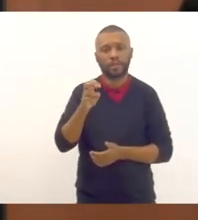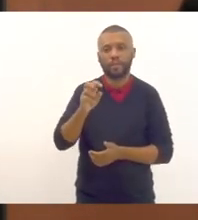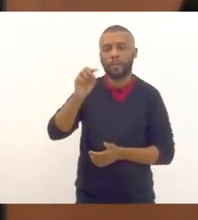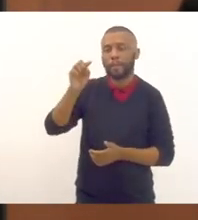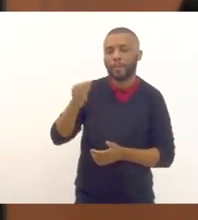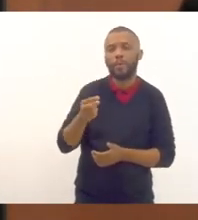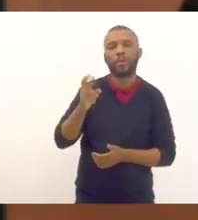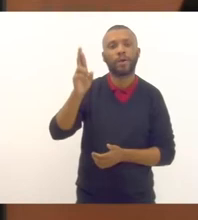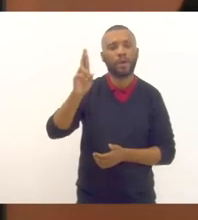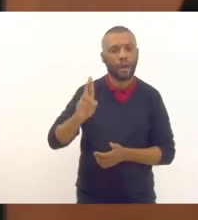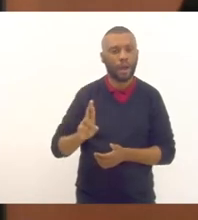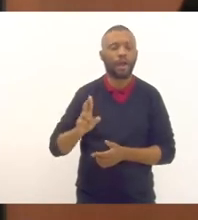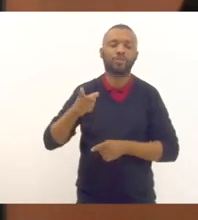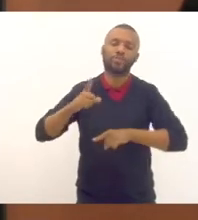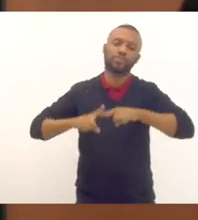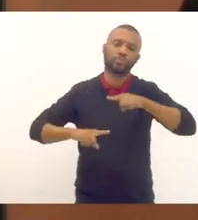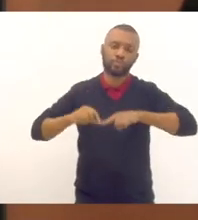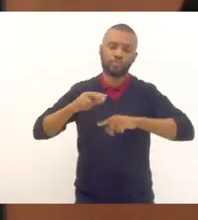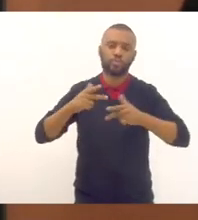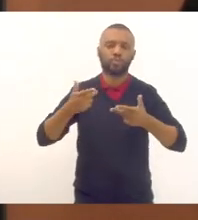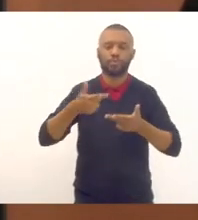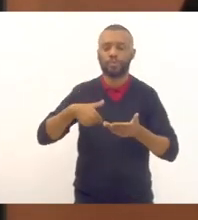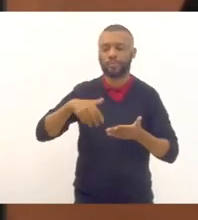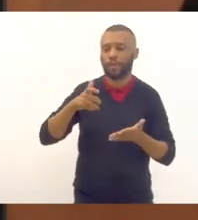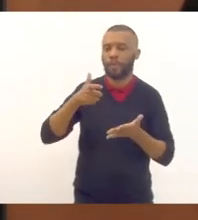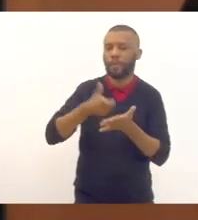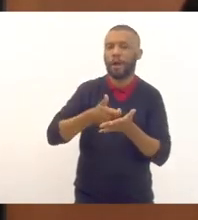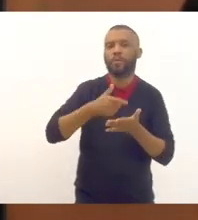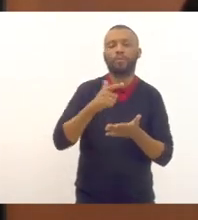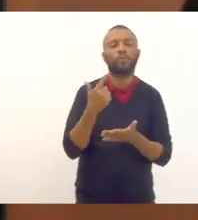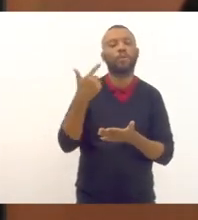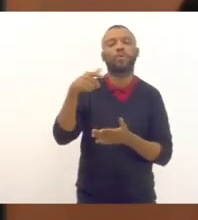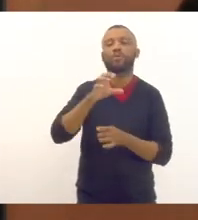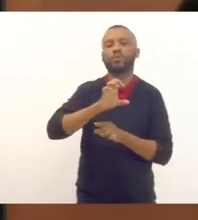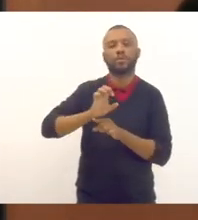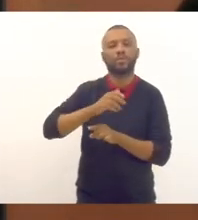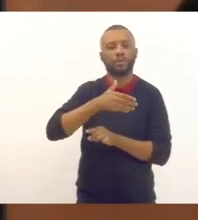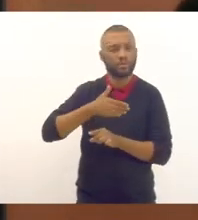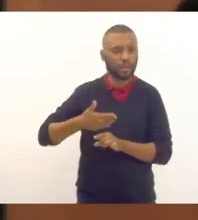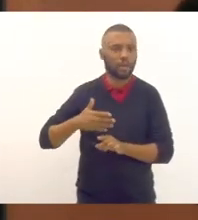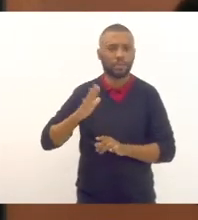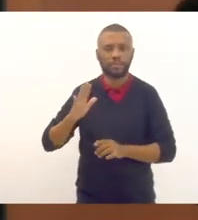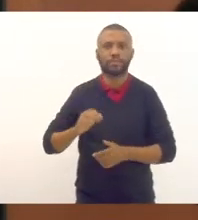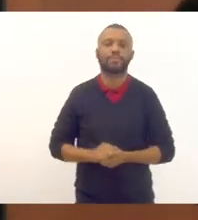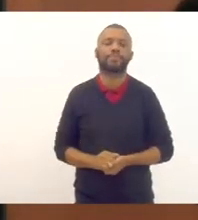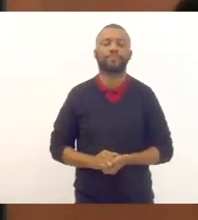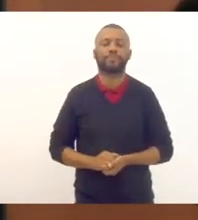109.165.000 reais de equipamento que foi protestado por causa da vistoria. Entendeu?